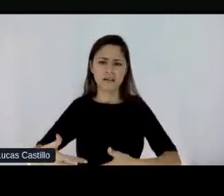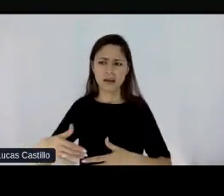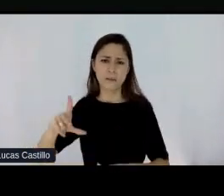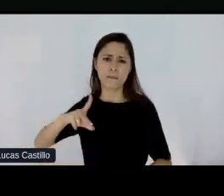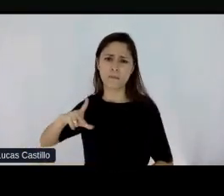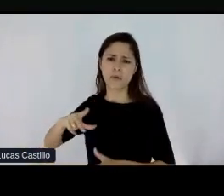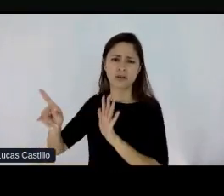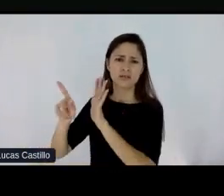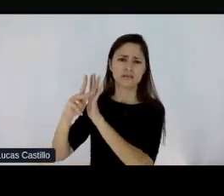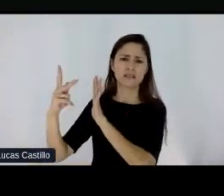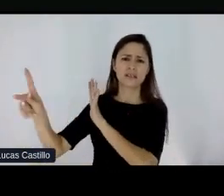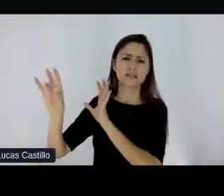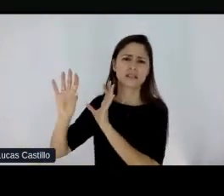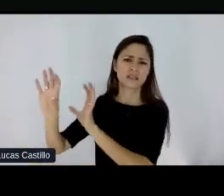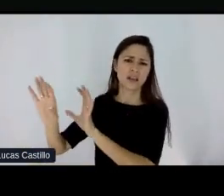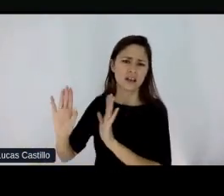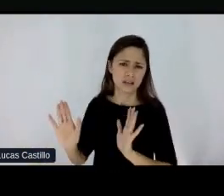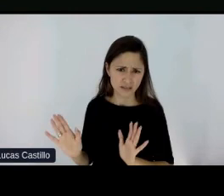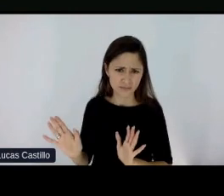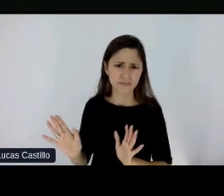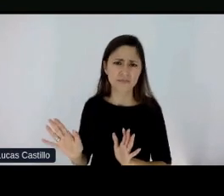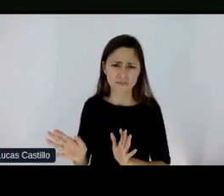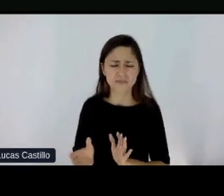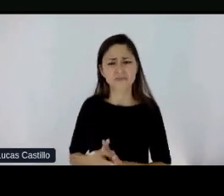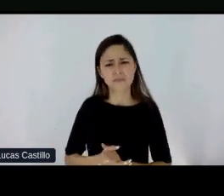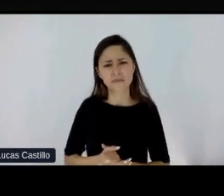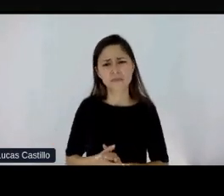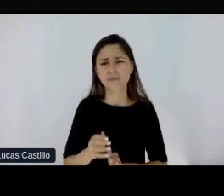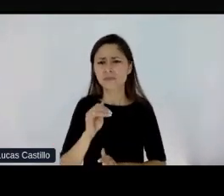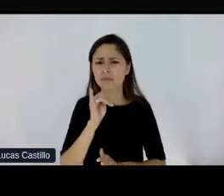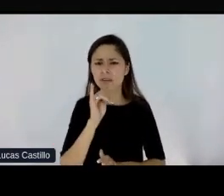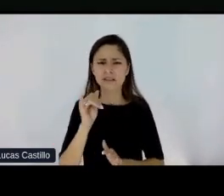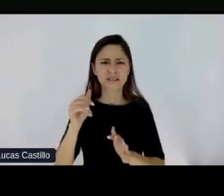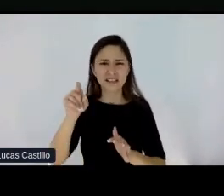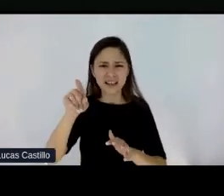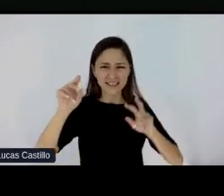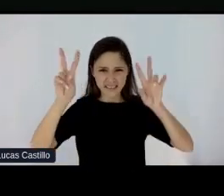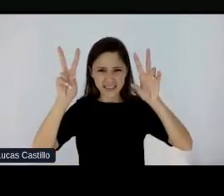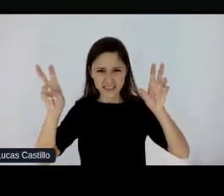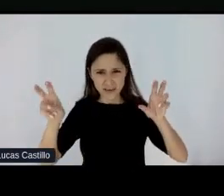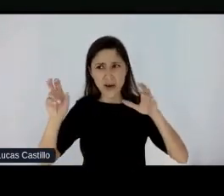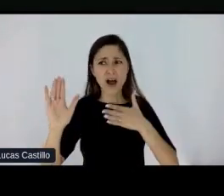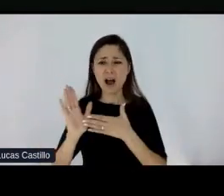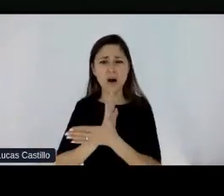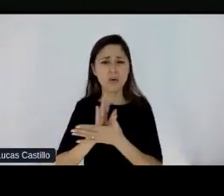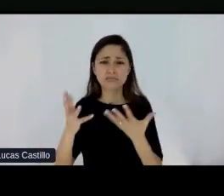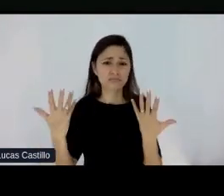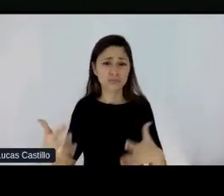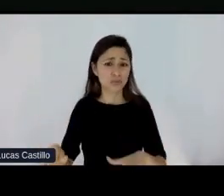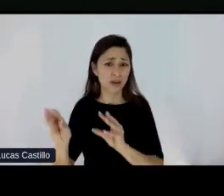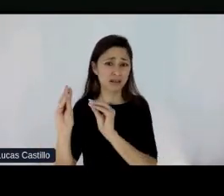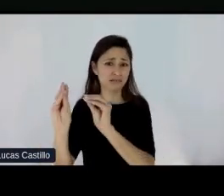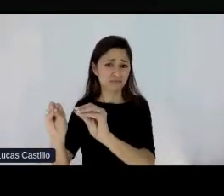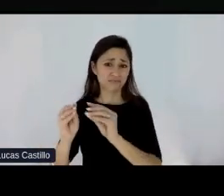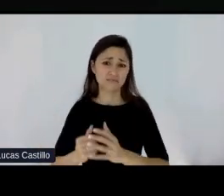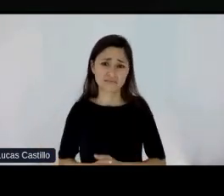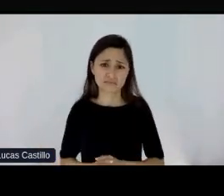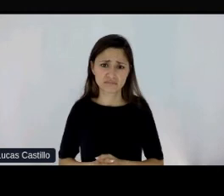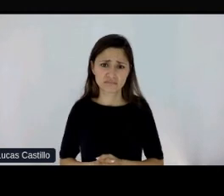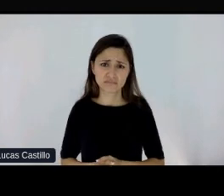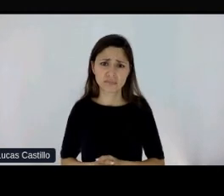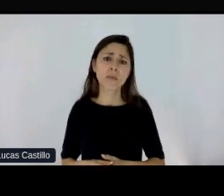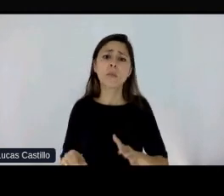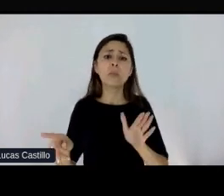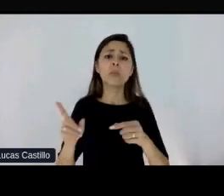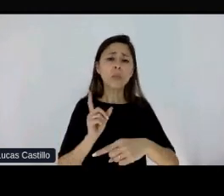pessoais em volta disso, principalmente quando a gente fala de sexo, né, que é do nosso